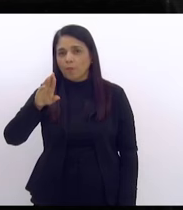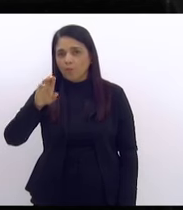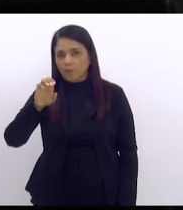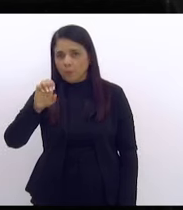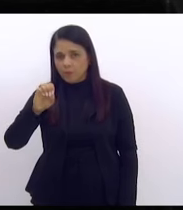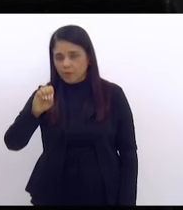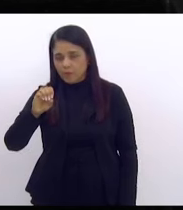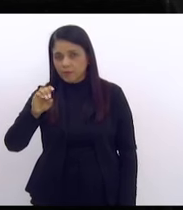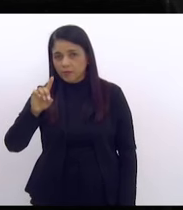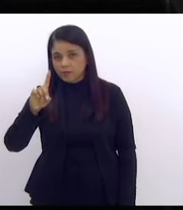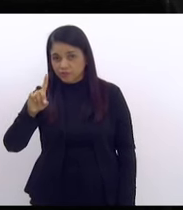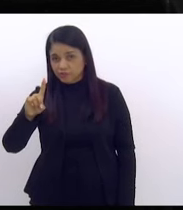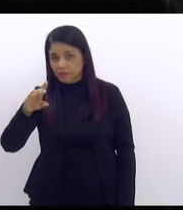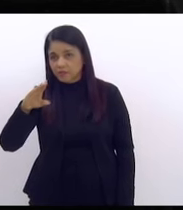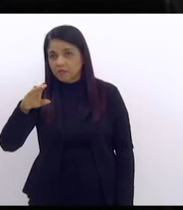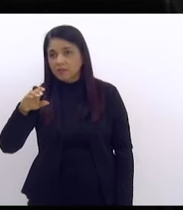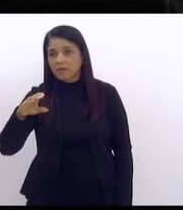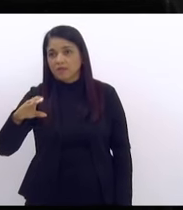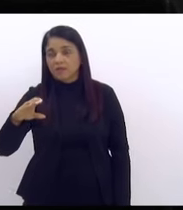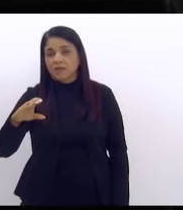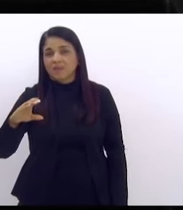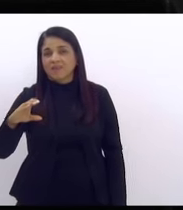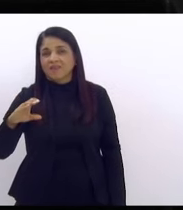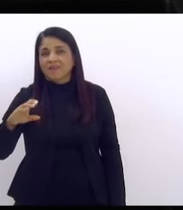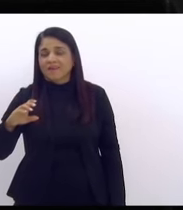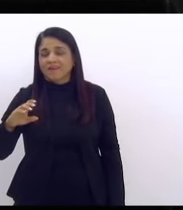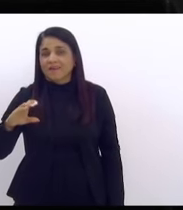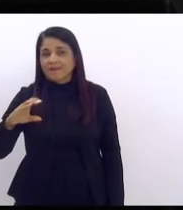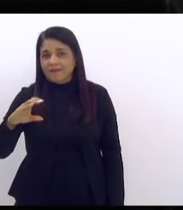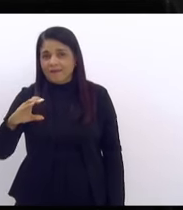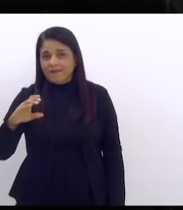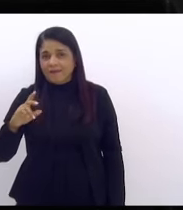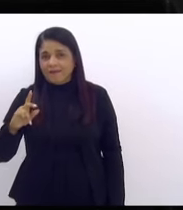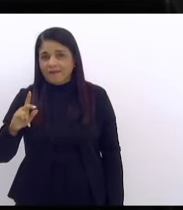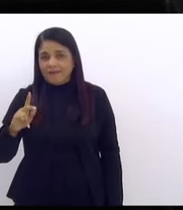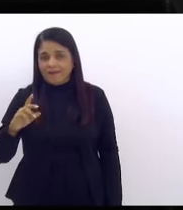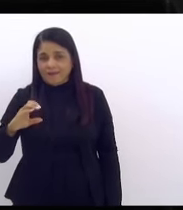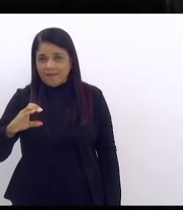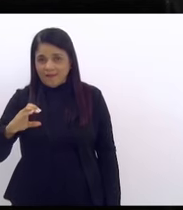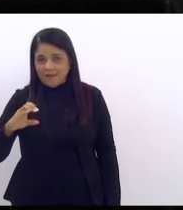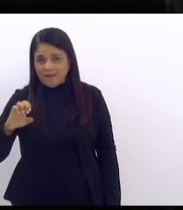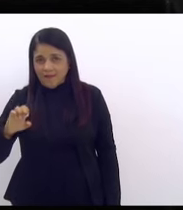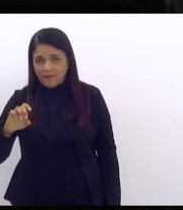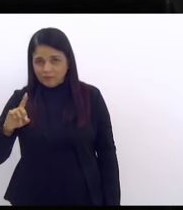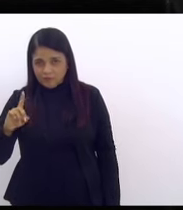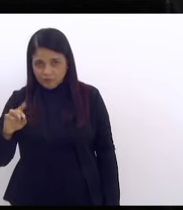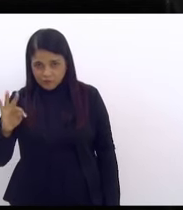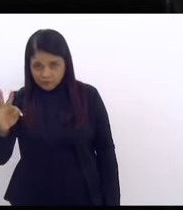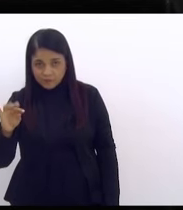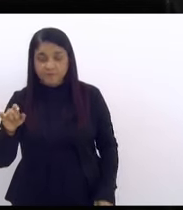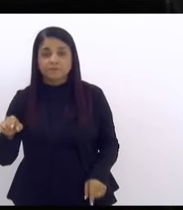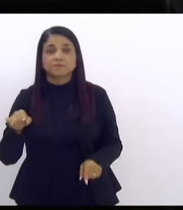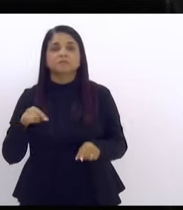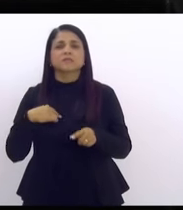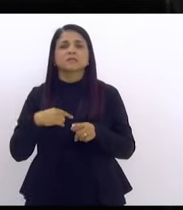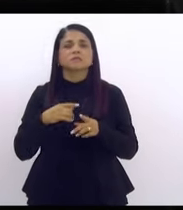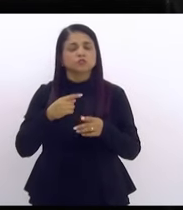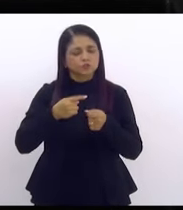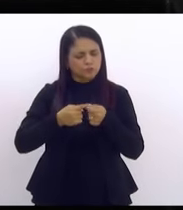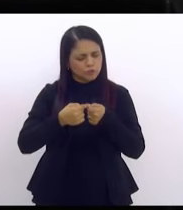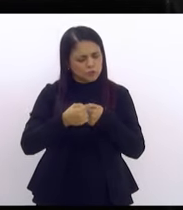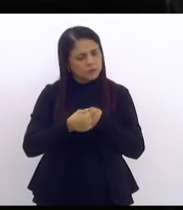cada morador desse estado do Rio de Janeiro, porque, vez por outra, os municípios